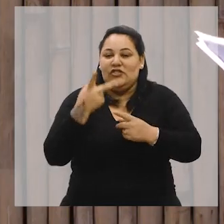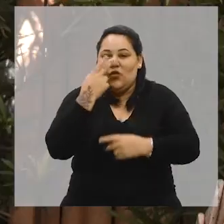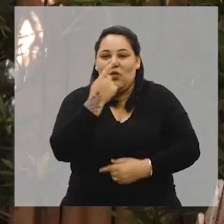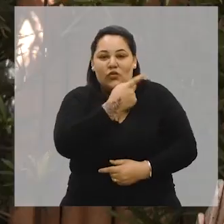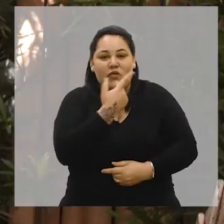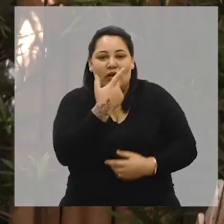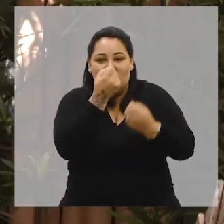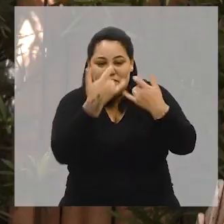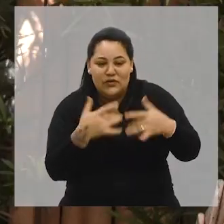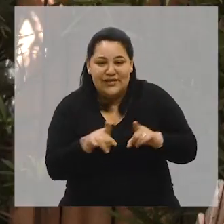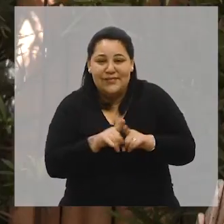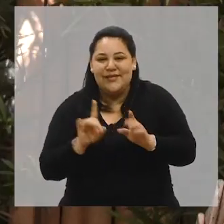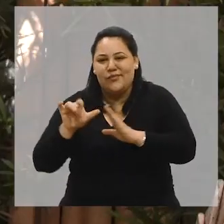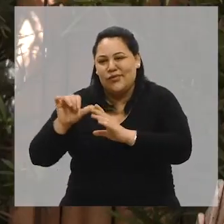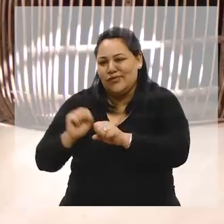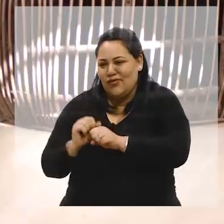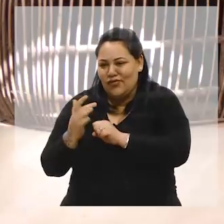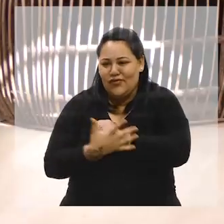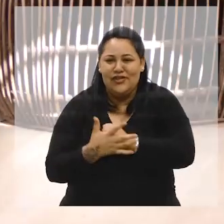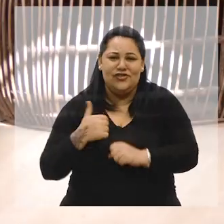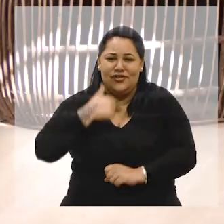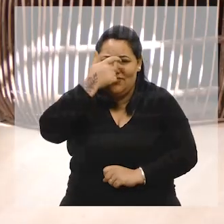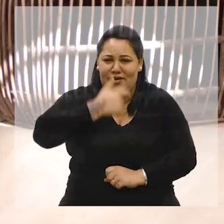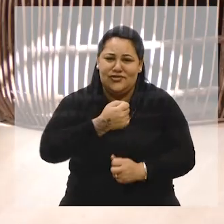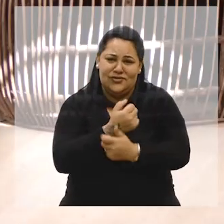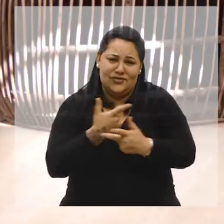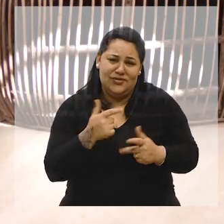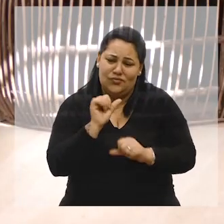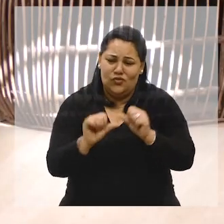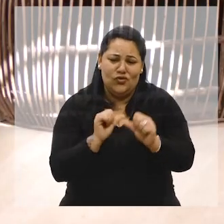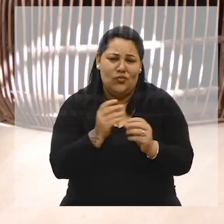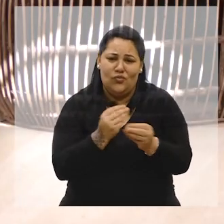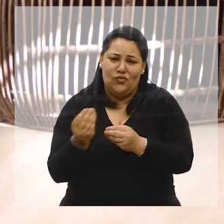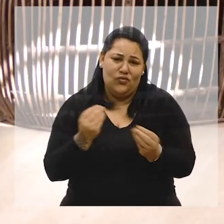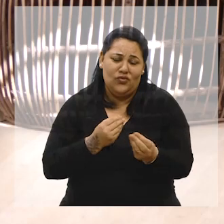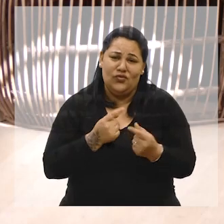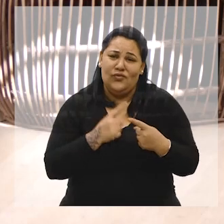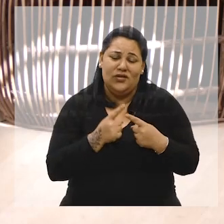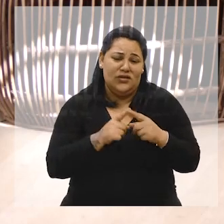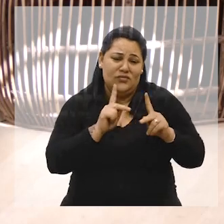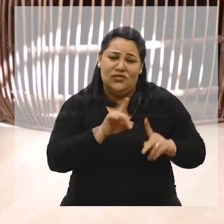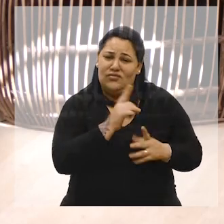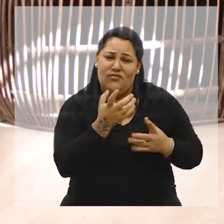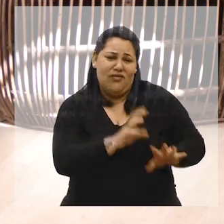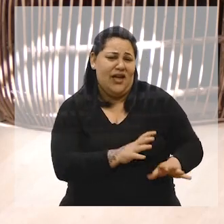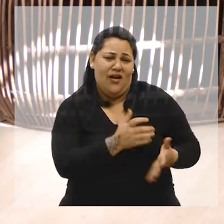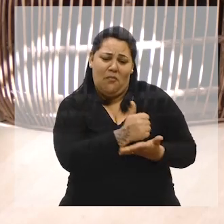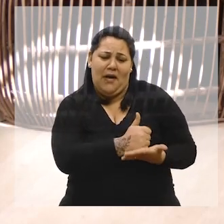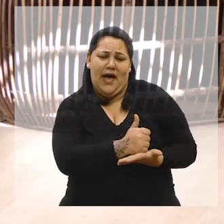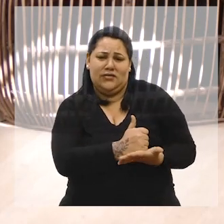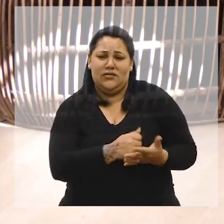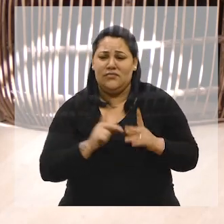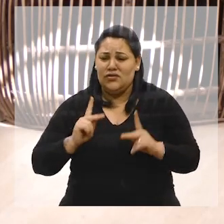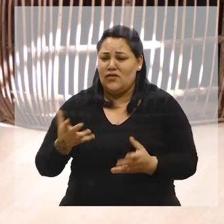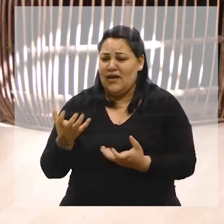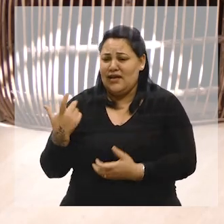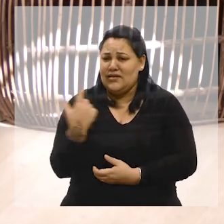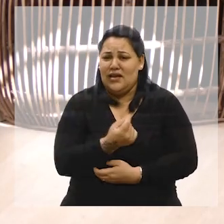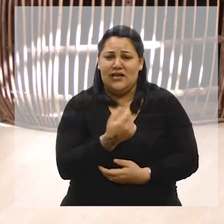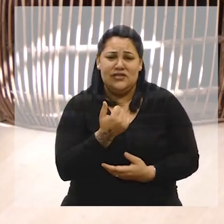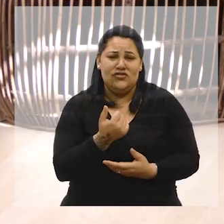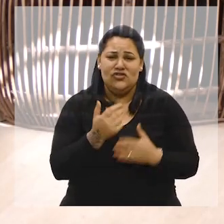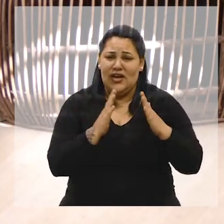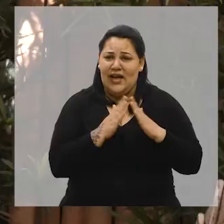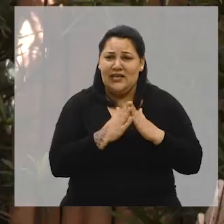nem tu falou, depois da pandemia, eu acho que as coisas mudaram muito. Agora, o básico já não serve mais, né? A pessoa quer sair de casa para